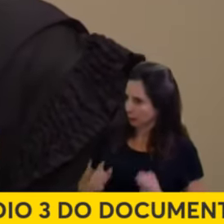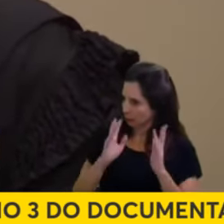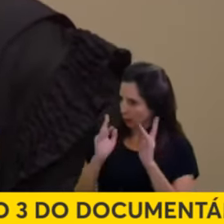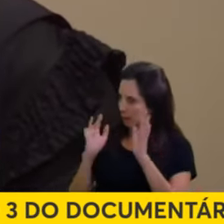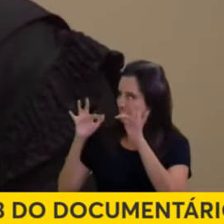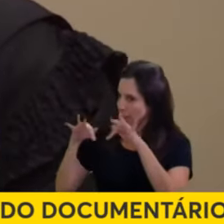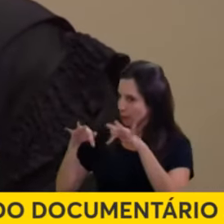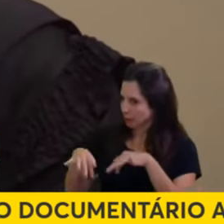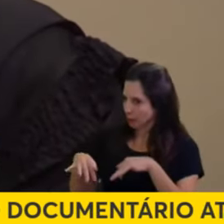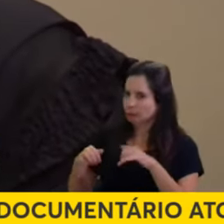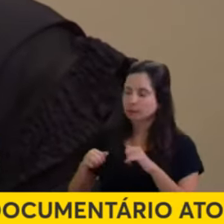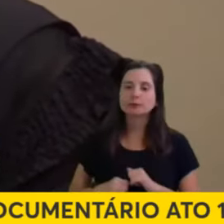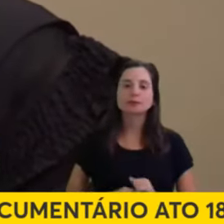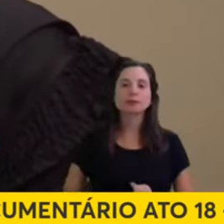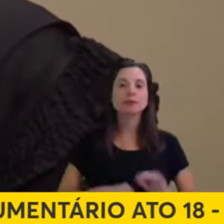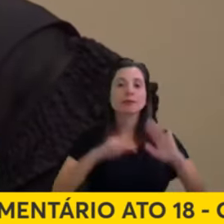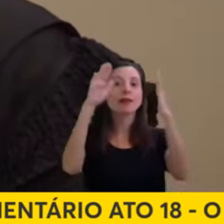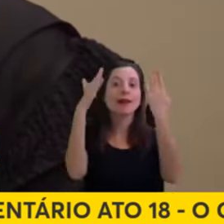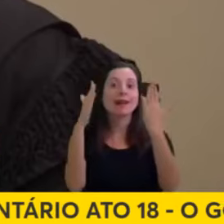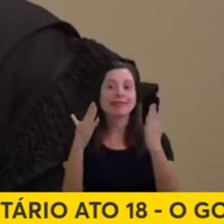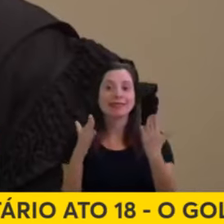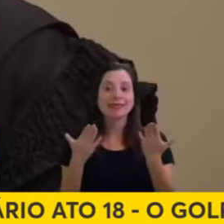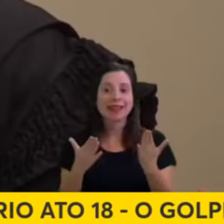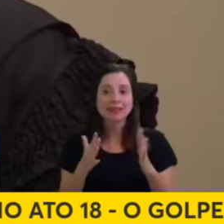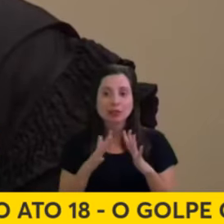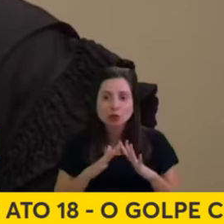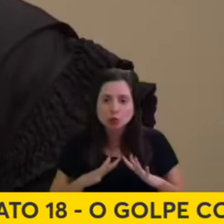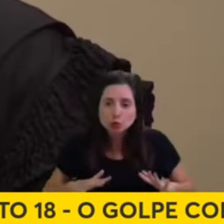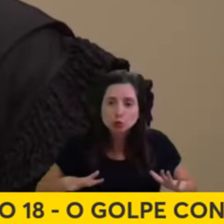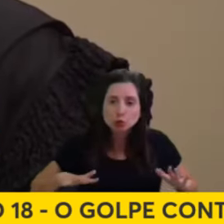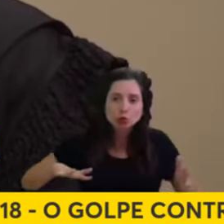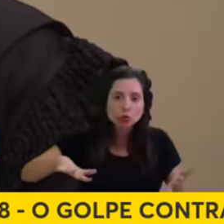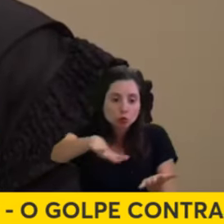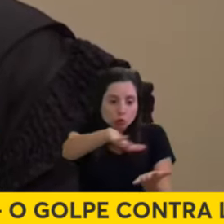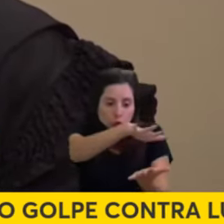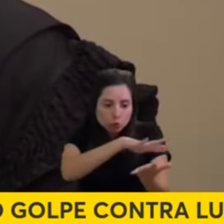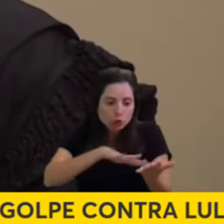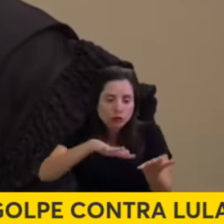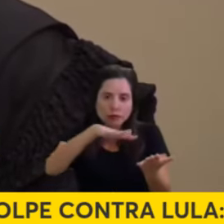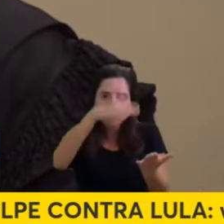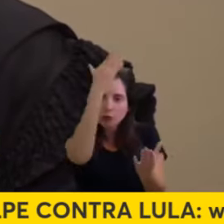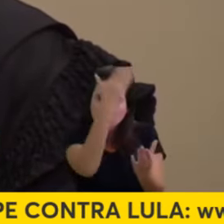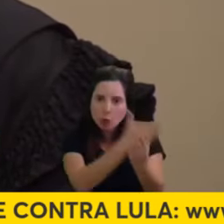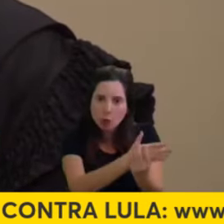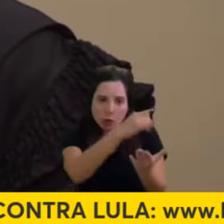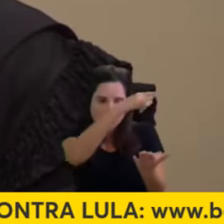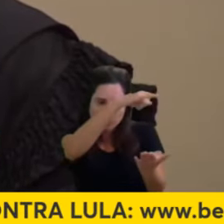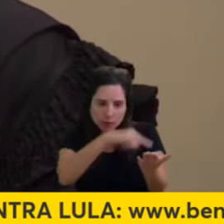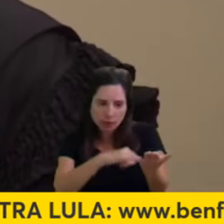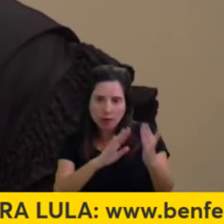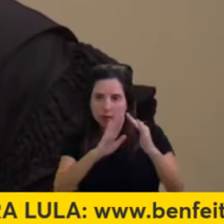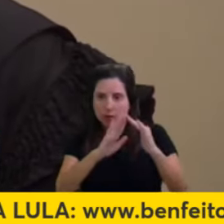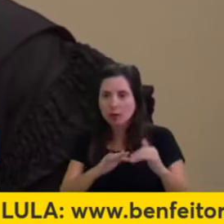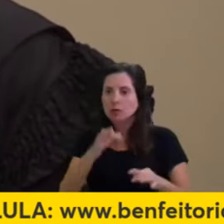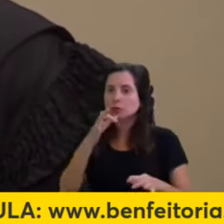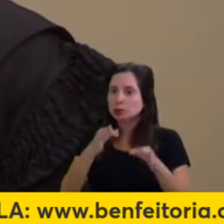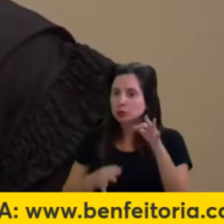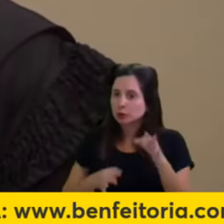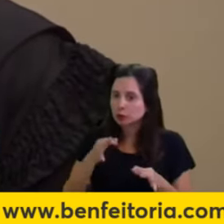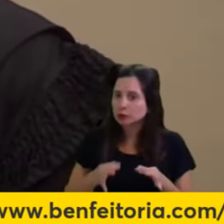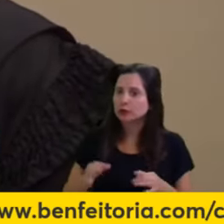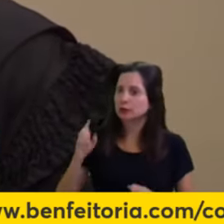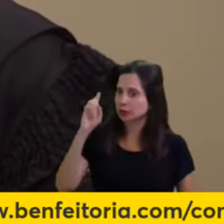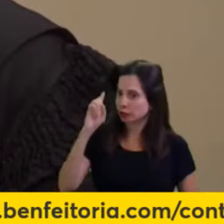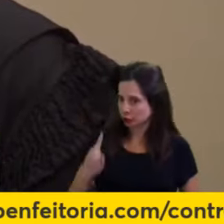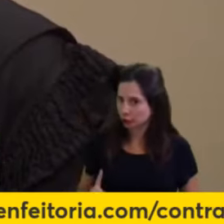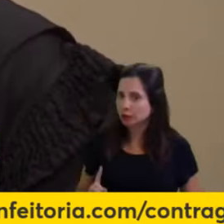A análise condensada de tudo aquilo que se viu nesse processo induz a conclusão segura da improcedência do pedido o juiz deve aplicar o direito e se ater ao que